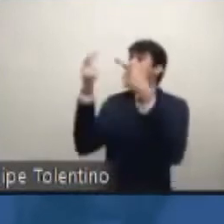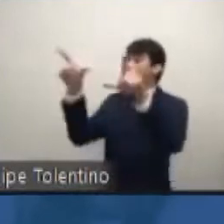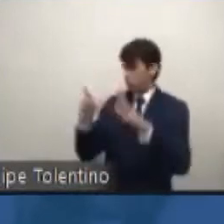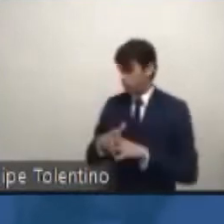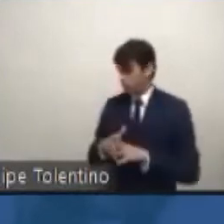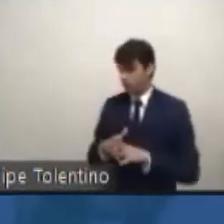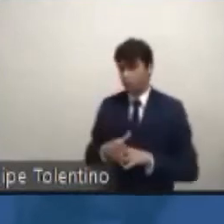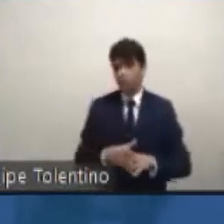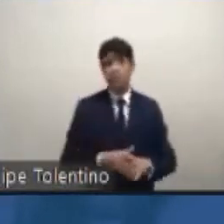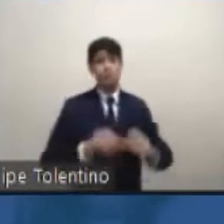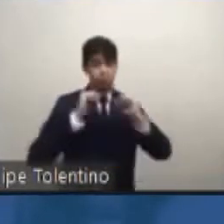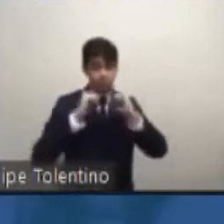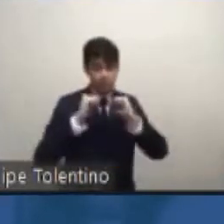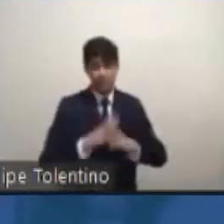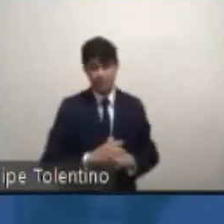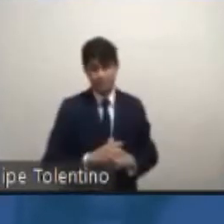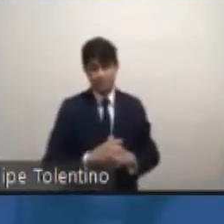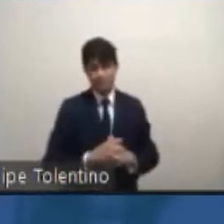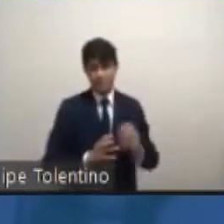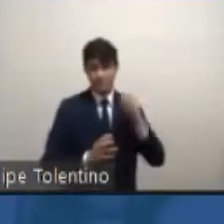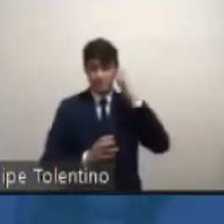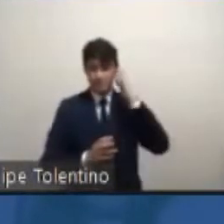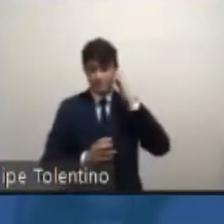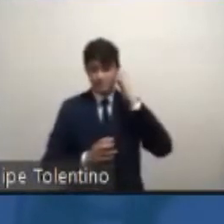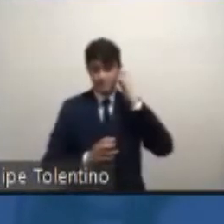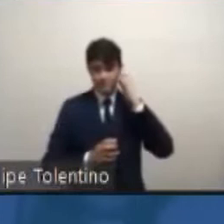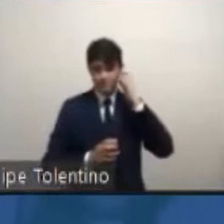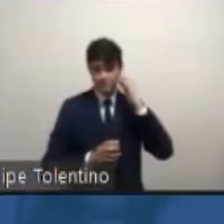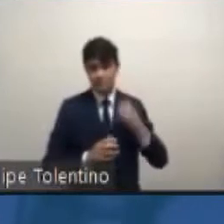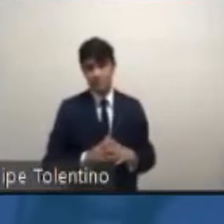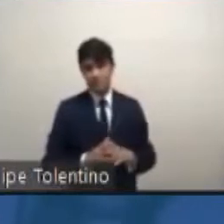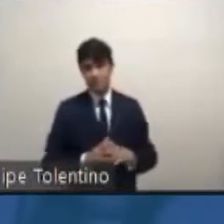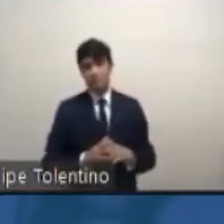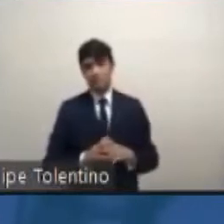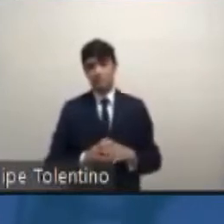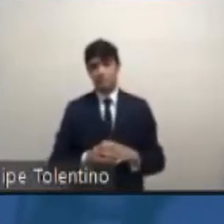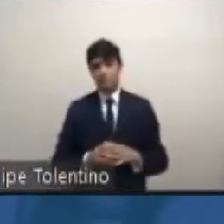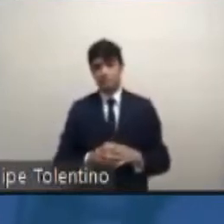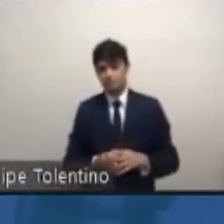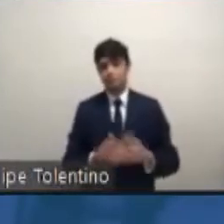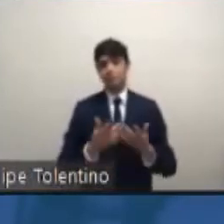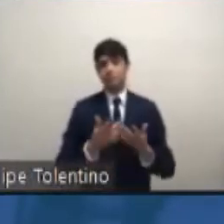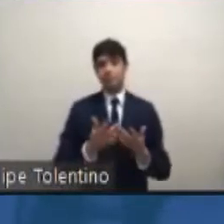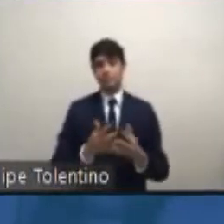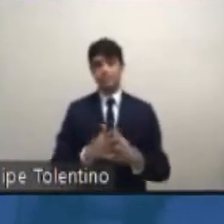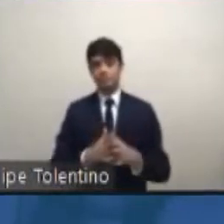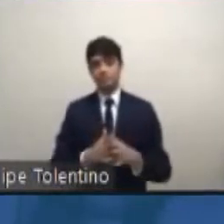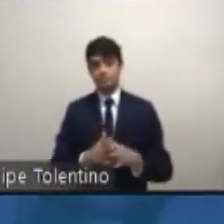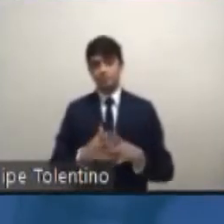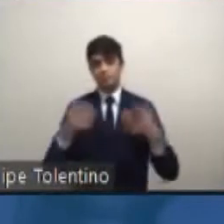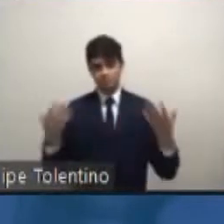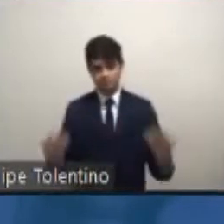exemplo, para um contrato de compra e venda, cuja previsão legal é que ele tenha, para ser válido, a forma de um instrumento